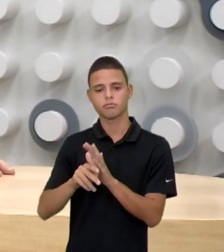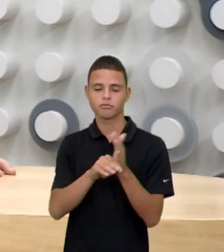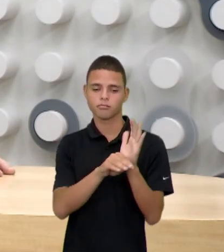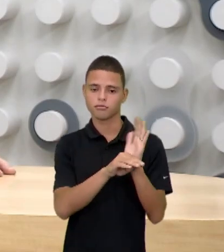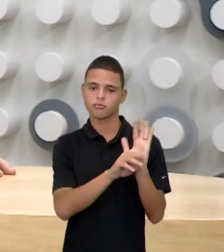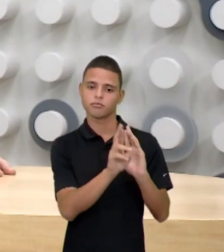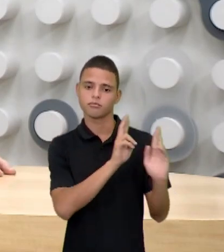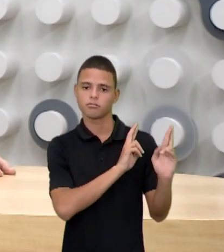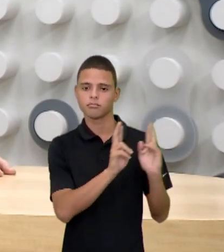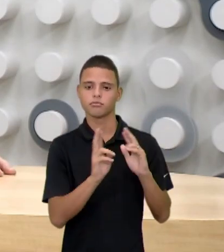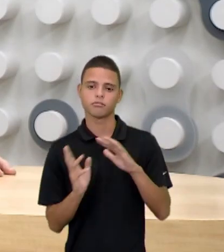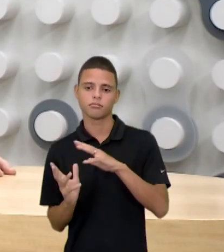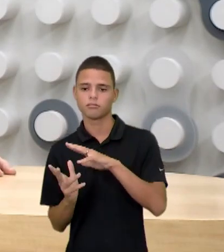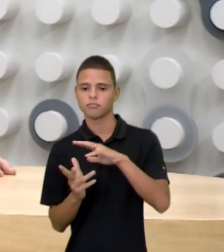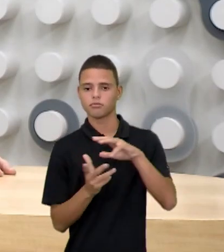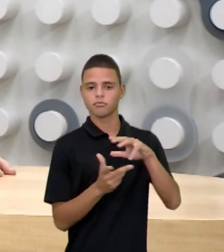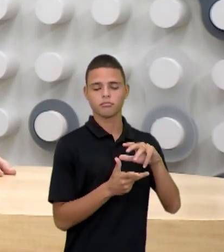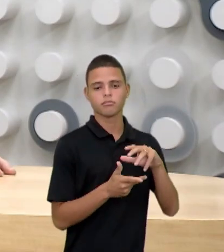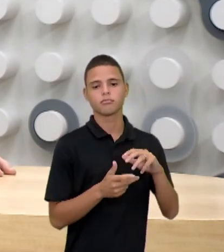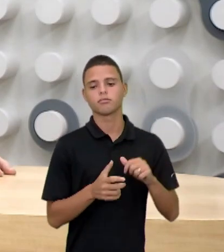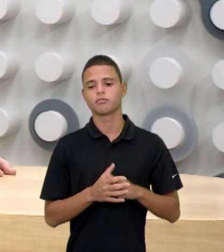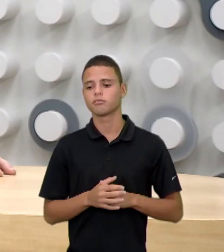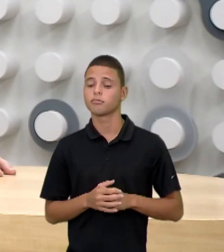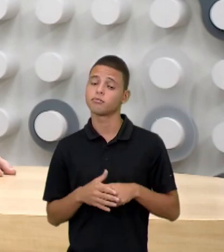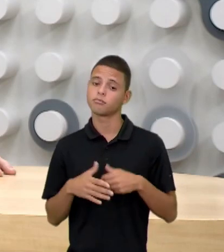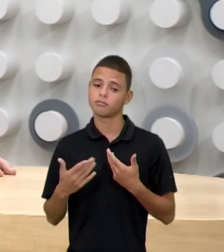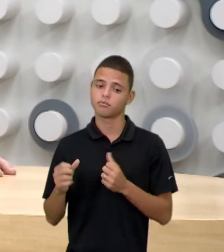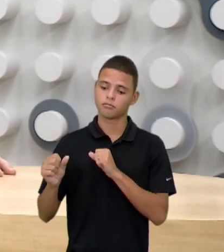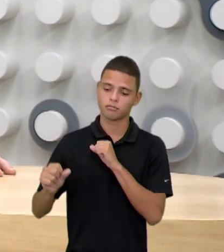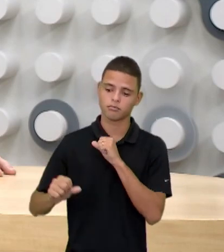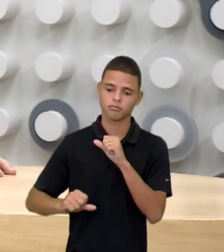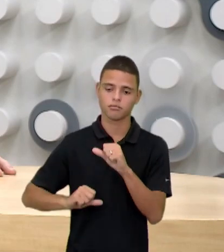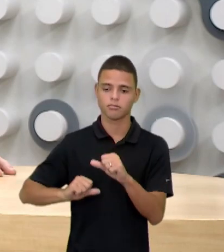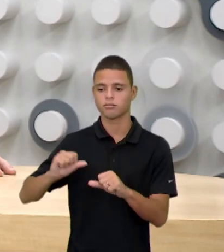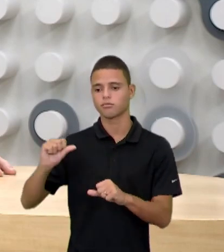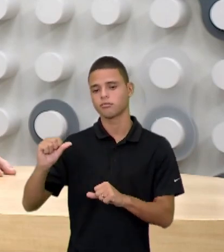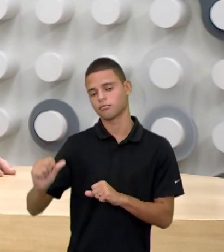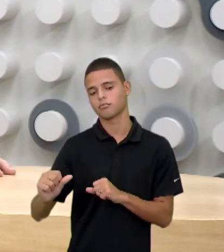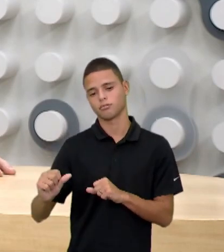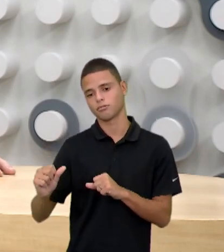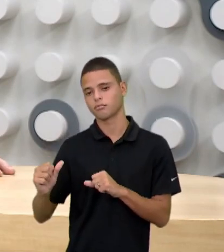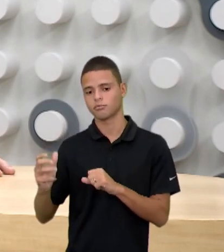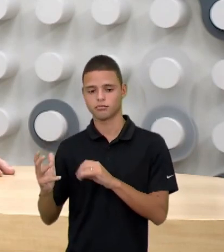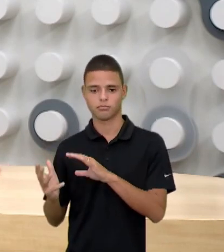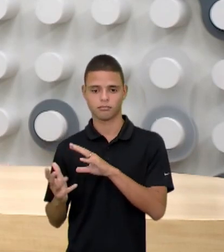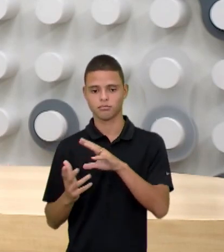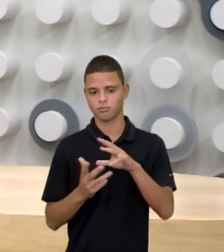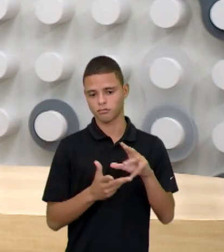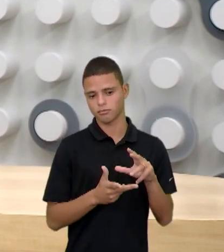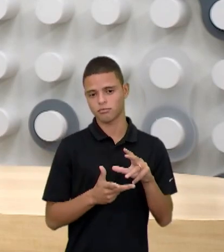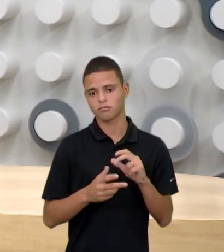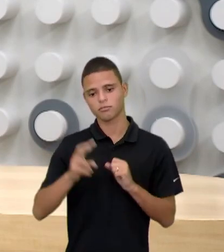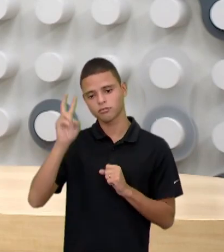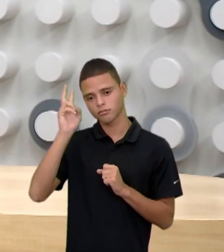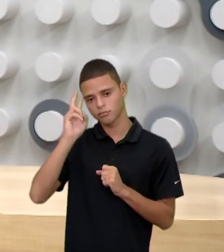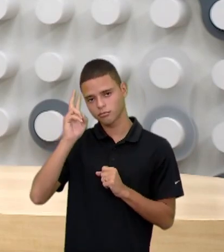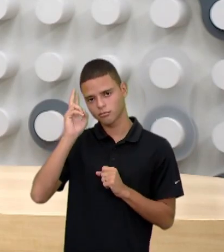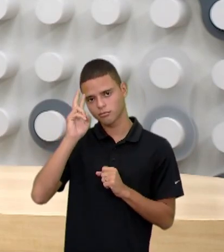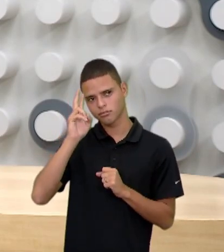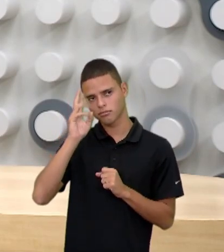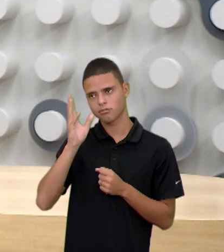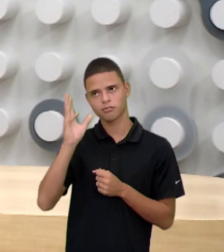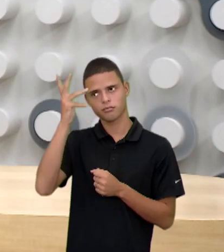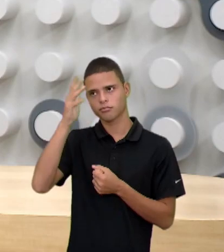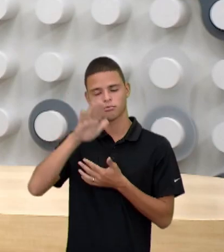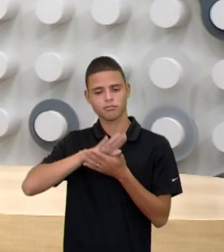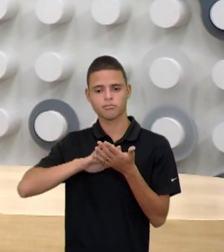ao nosso planeta. Né? Então ele está transformando o nosso planeta. Né? Lembrando que isso aí não acontecia até